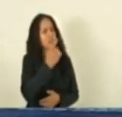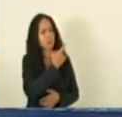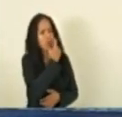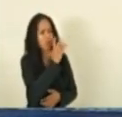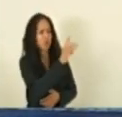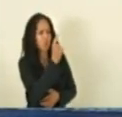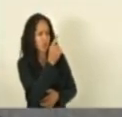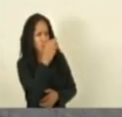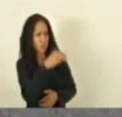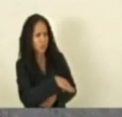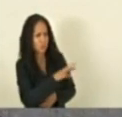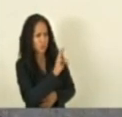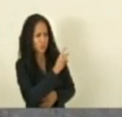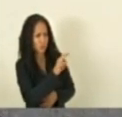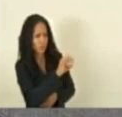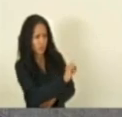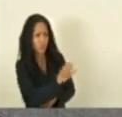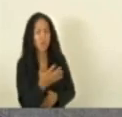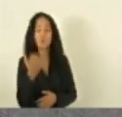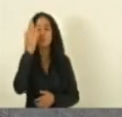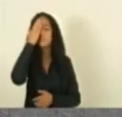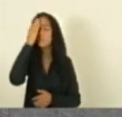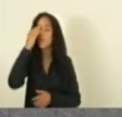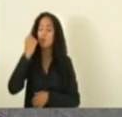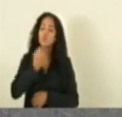minuto, Freitas. O número